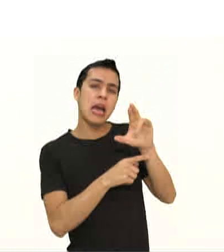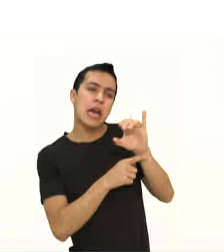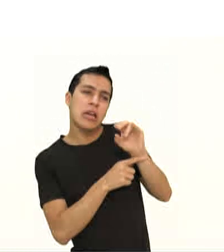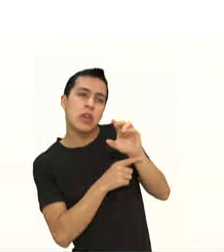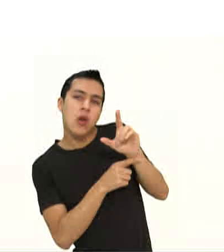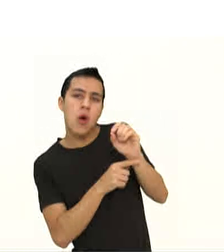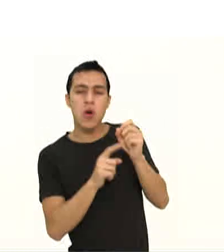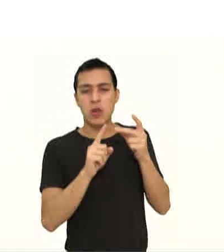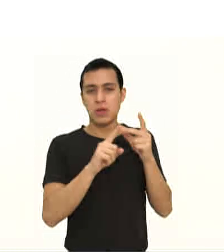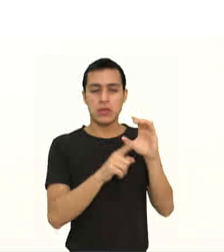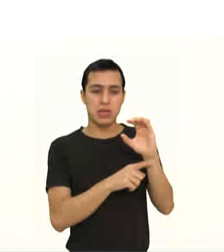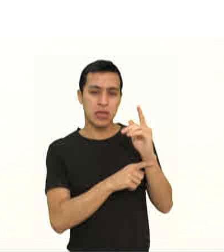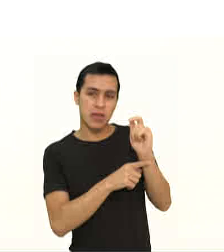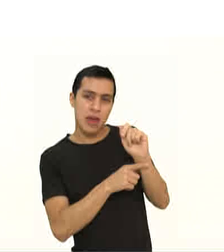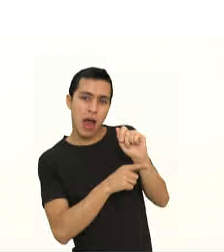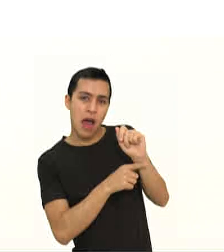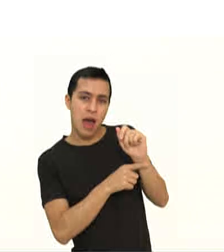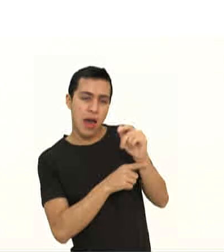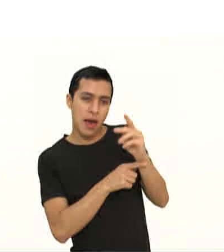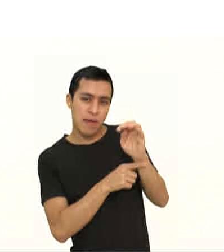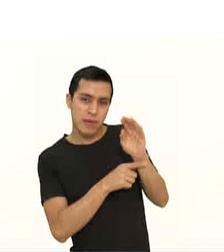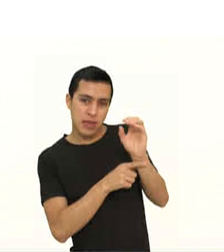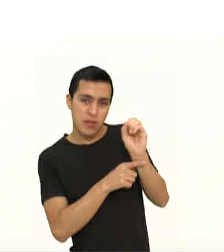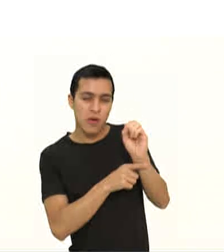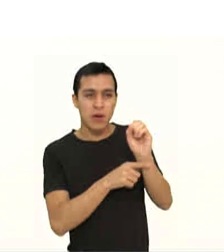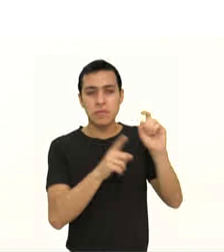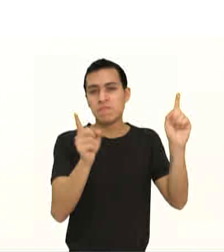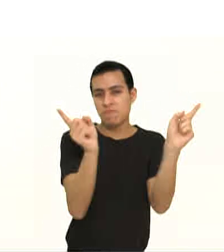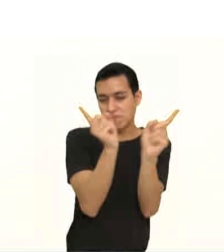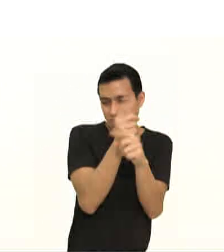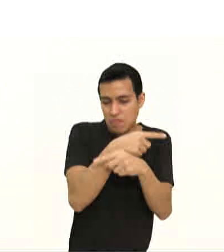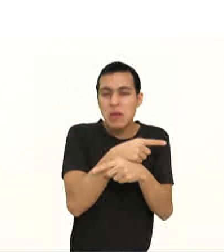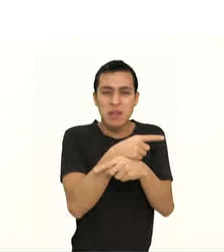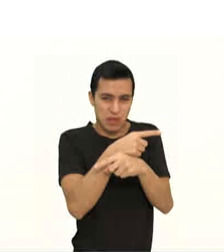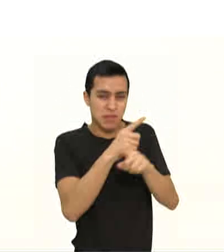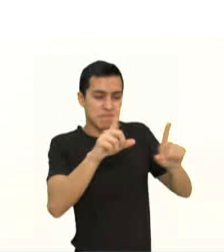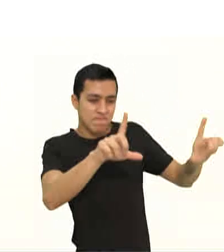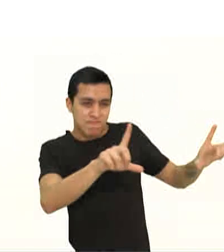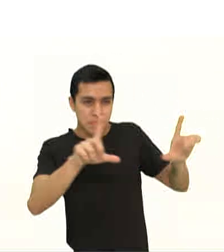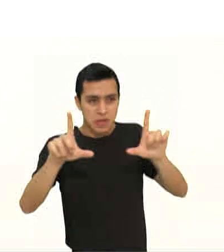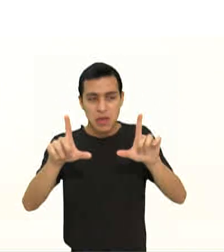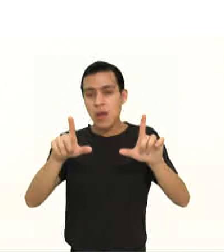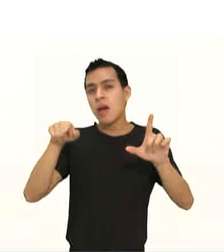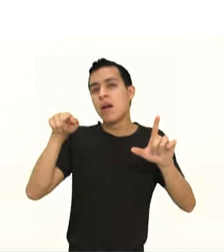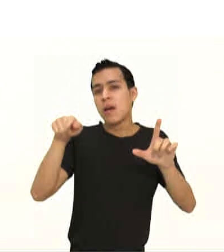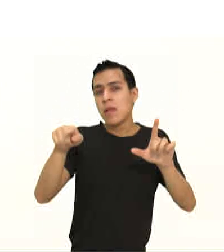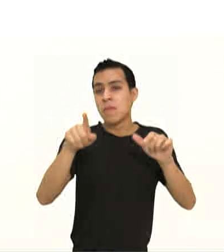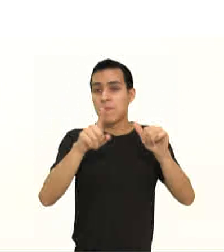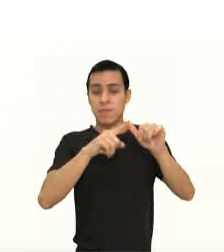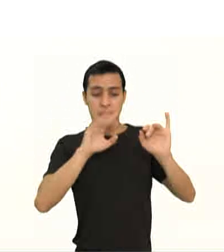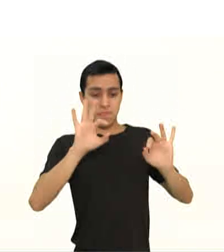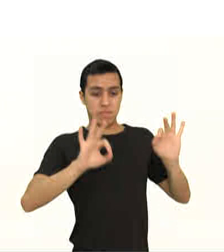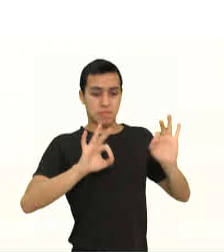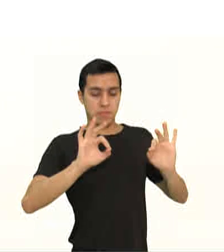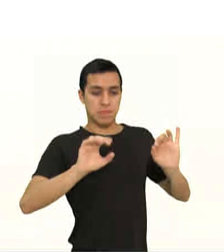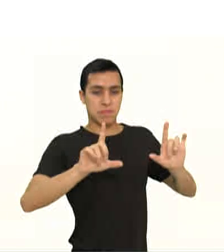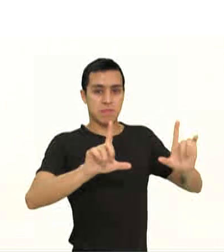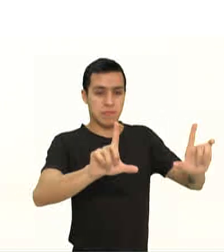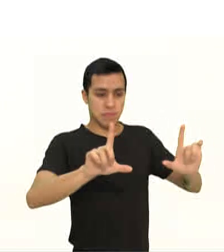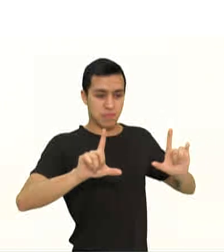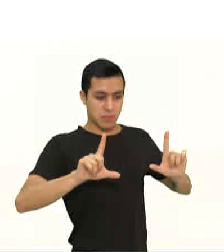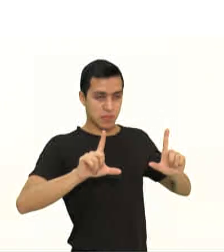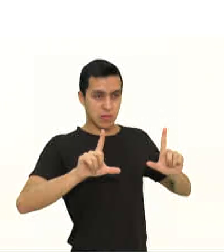parte superior, em contraste com o sofrimento da população indígena, que é retratada no primeiro plano. Já a segunda